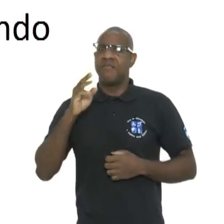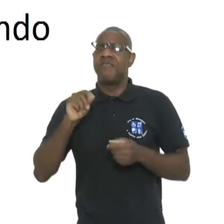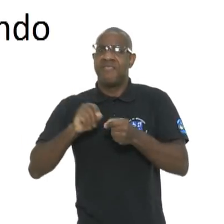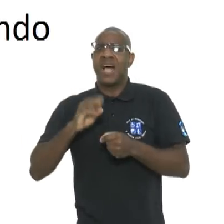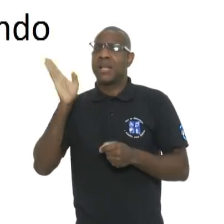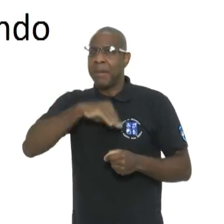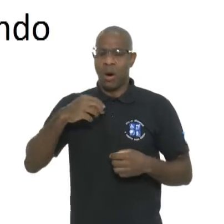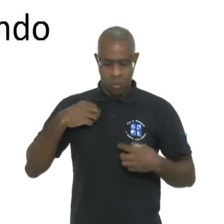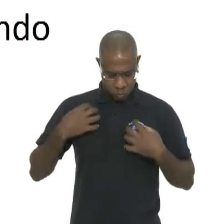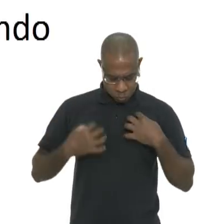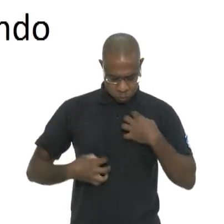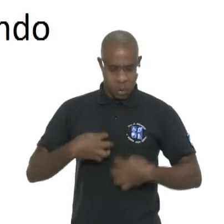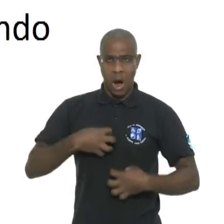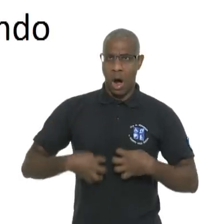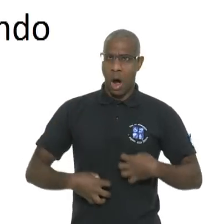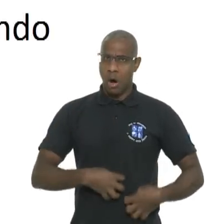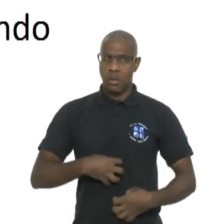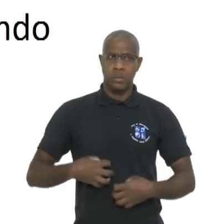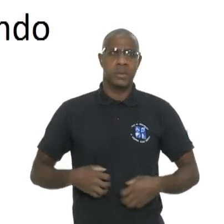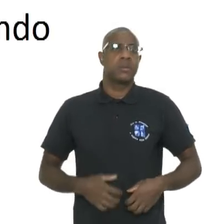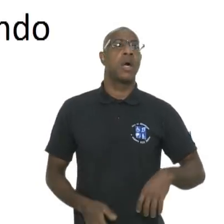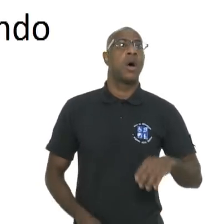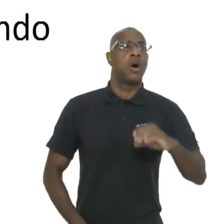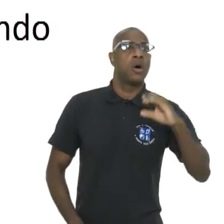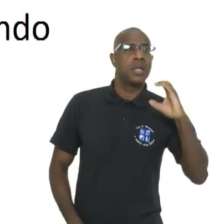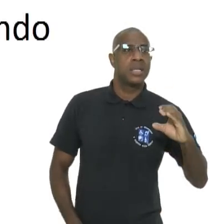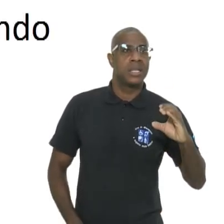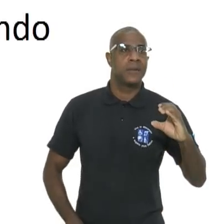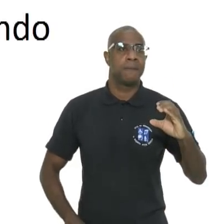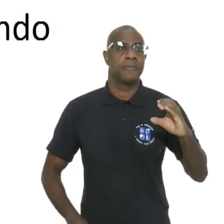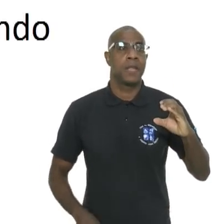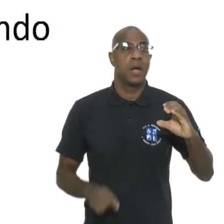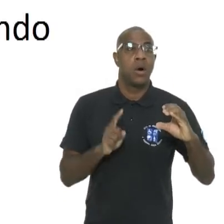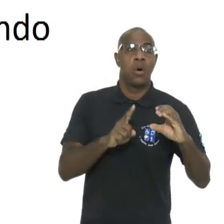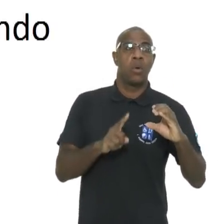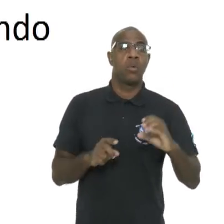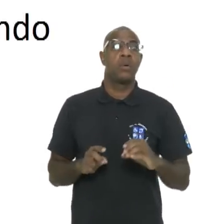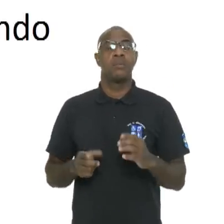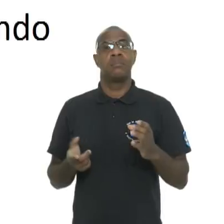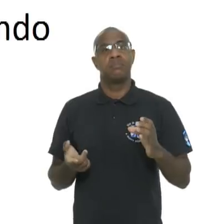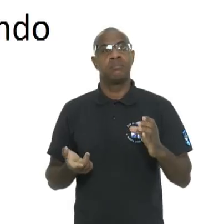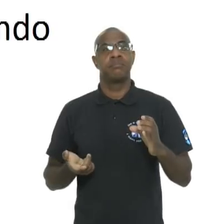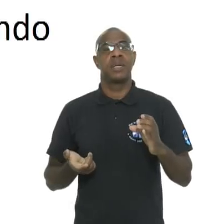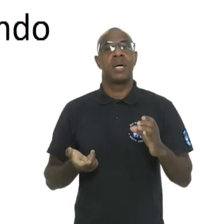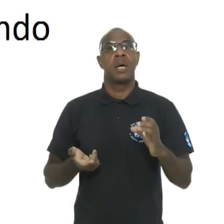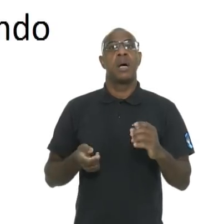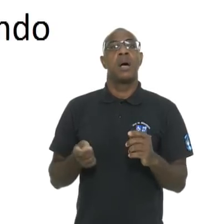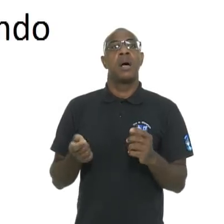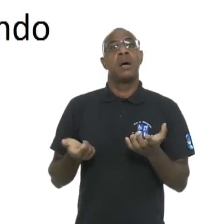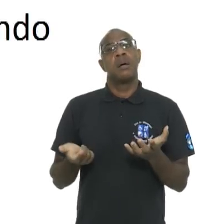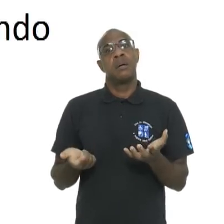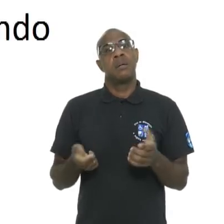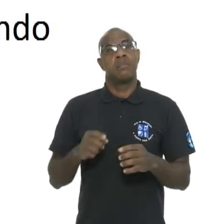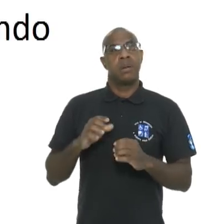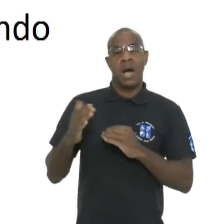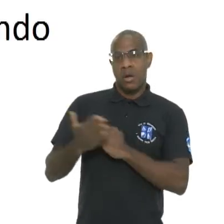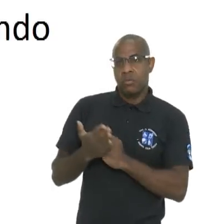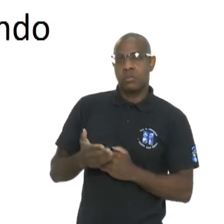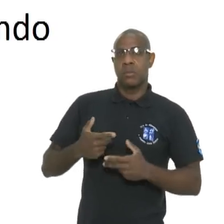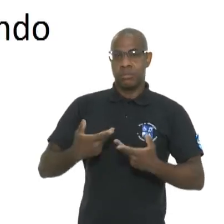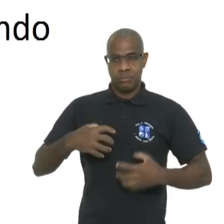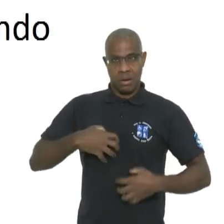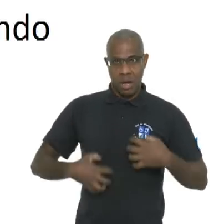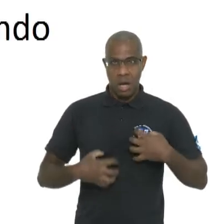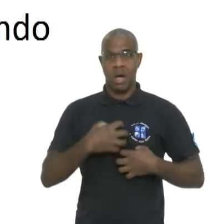nosso corpo, auxiliando na digestão e proteção do organismo? Ou letra D, podem causar cáries e mau